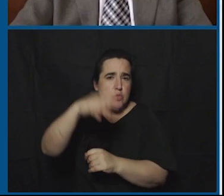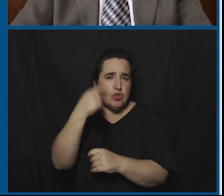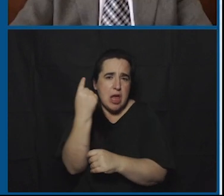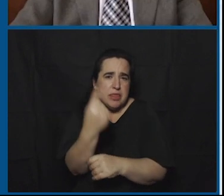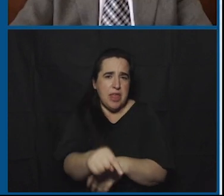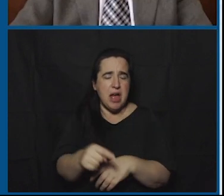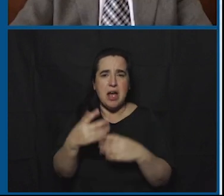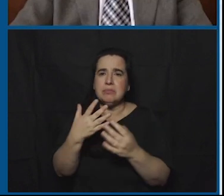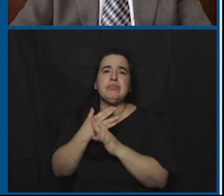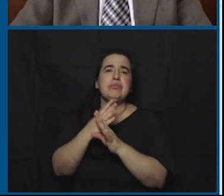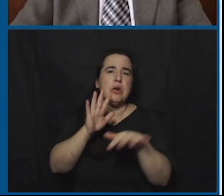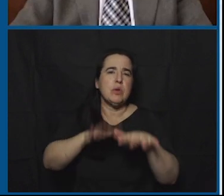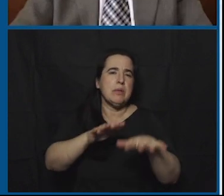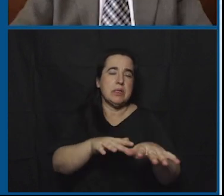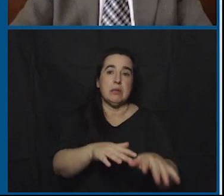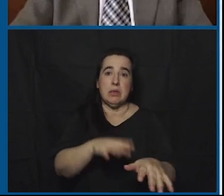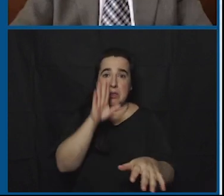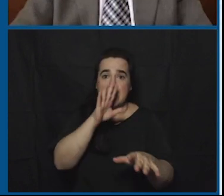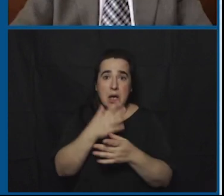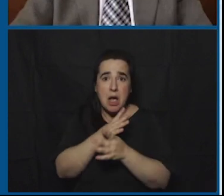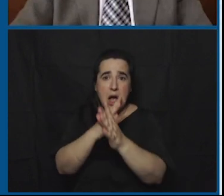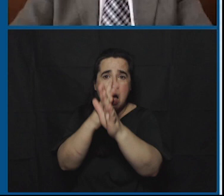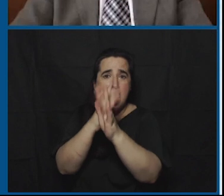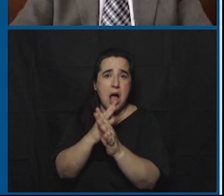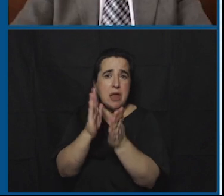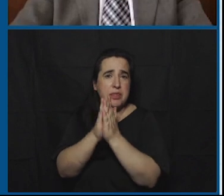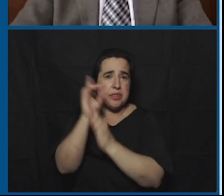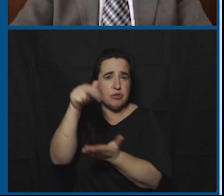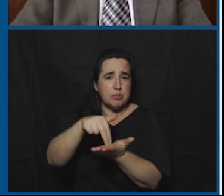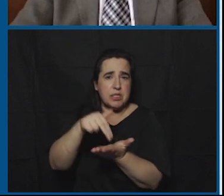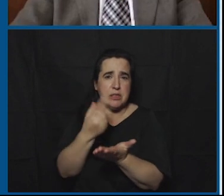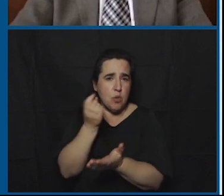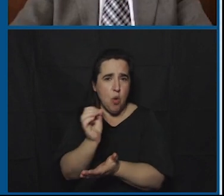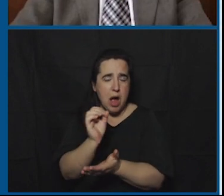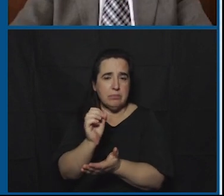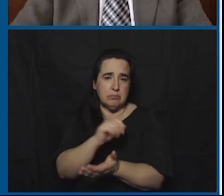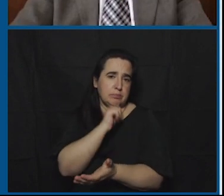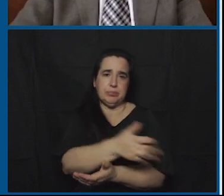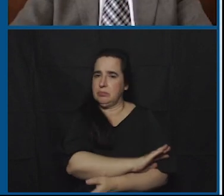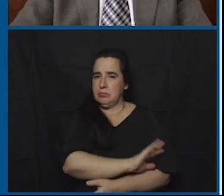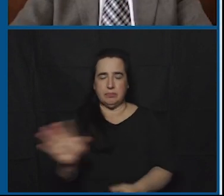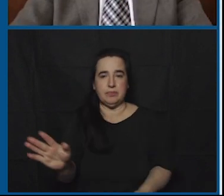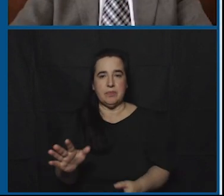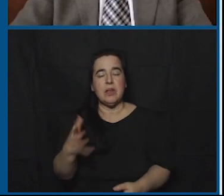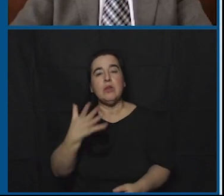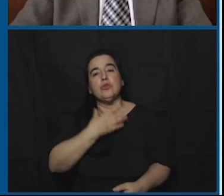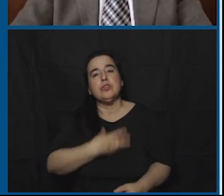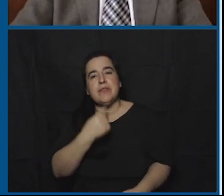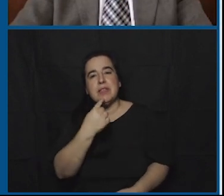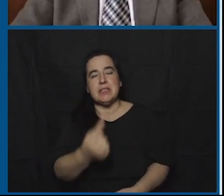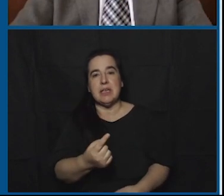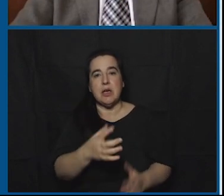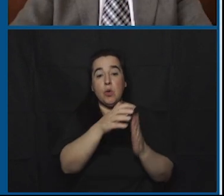estariam provavelmente perdidos sem a presença de Deus. Mas eu gostaria somente de mencionar